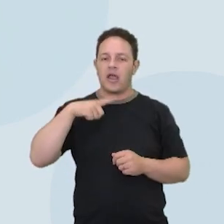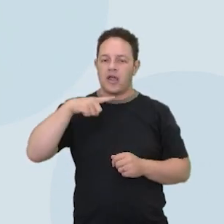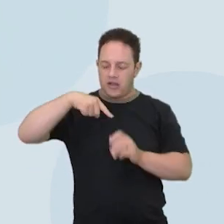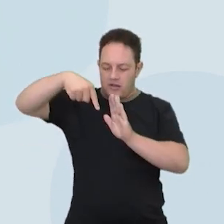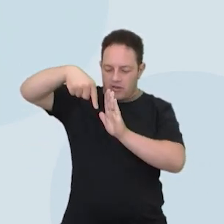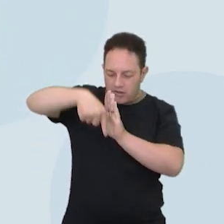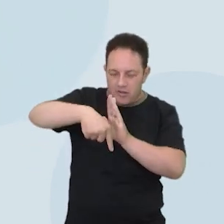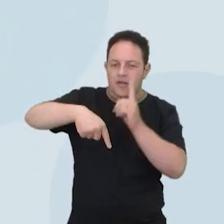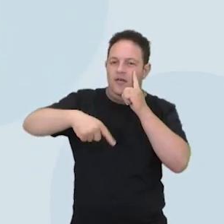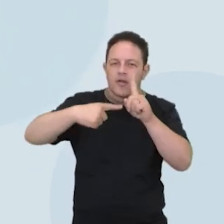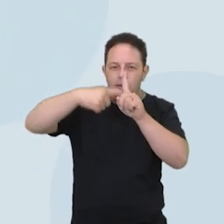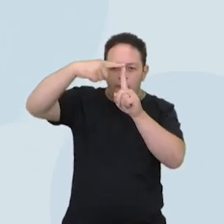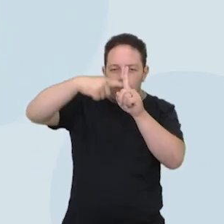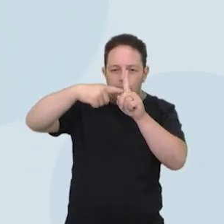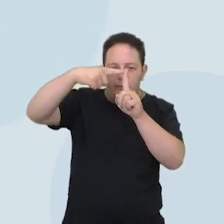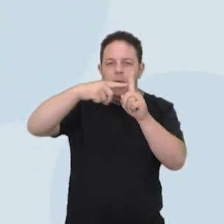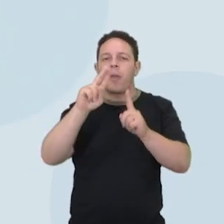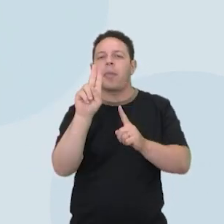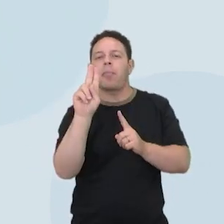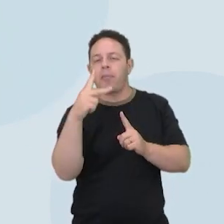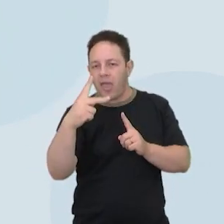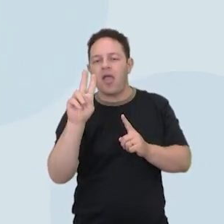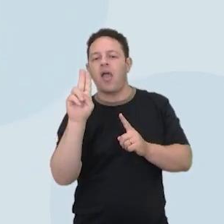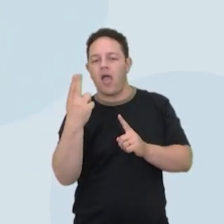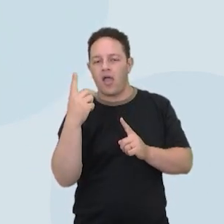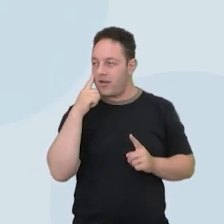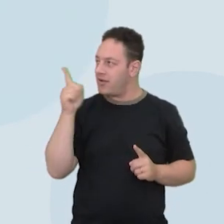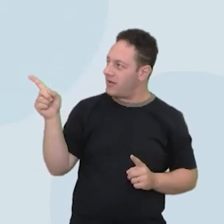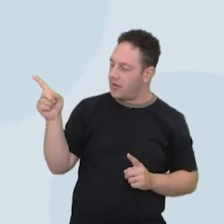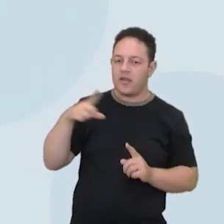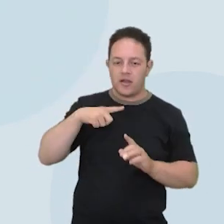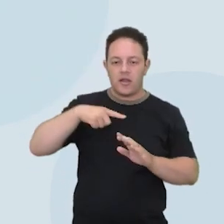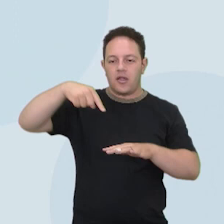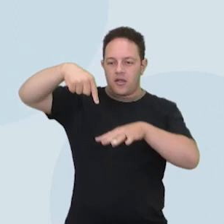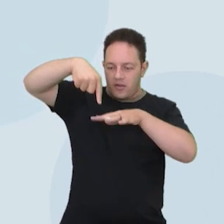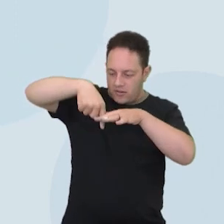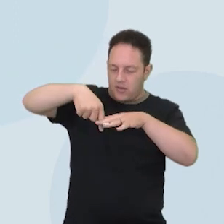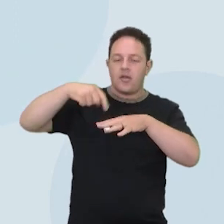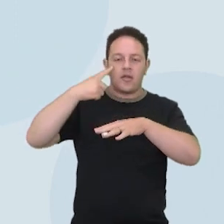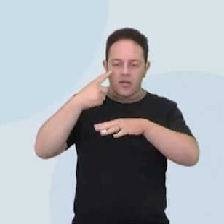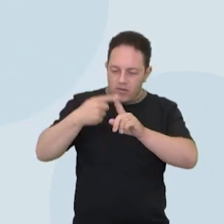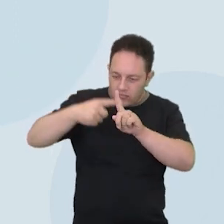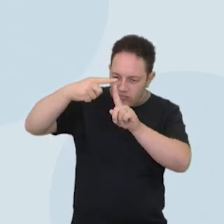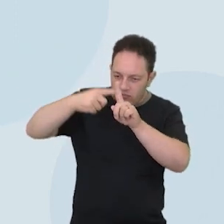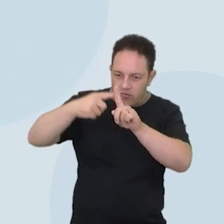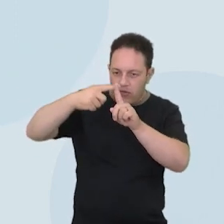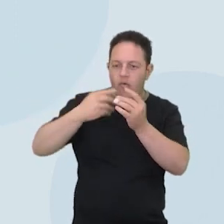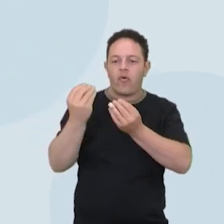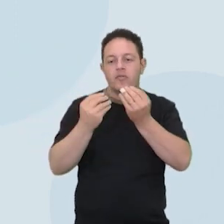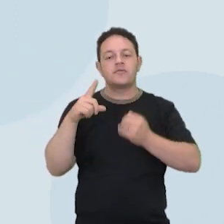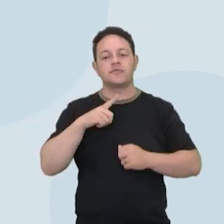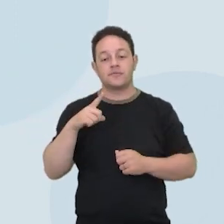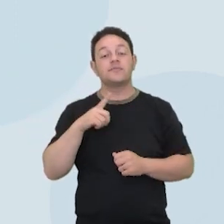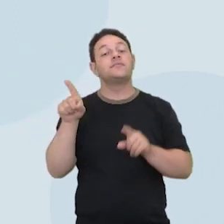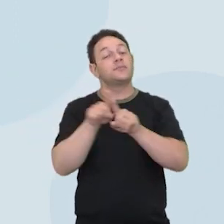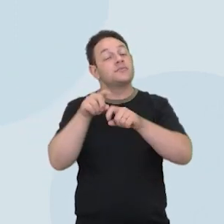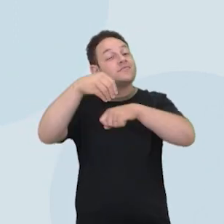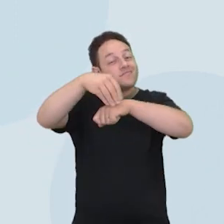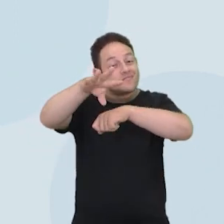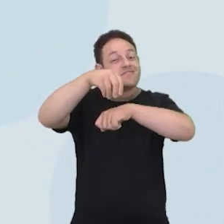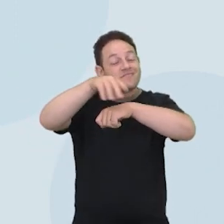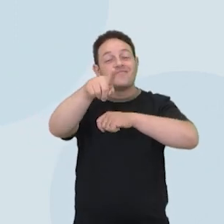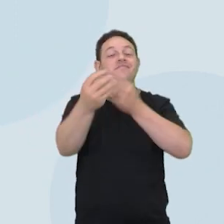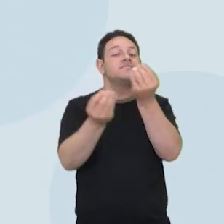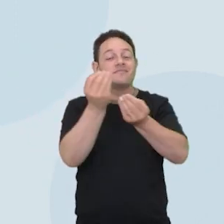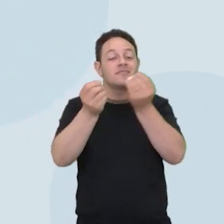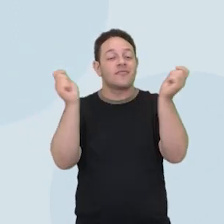de solo, que vocês estão vendo aí de pH do solo in situ, que você coloca, não precisa levar para o laboratório. E aí, algumas dicas para vocês